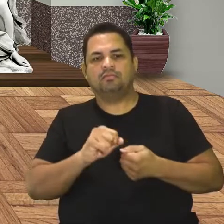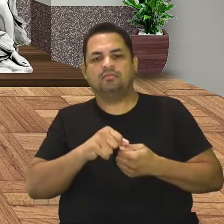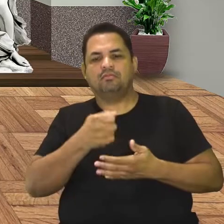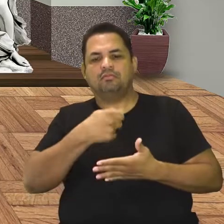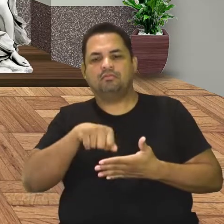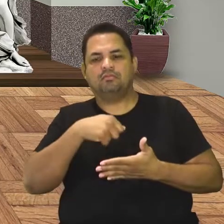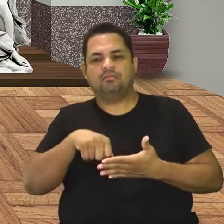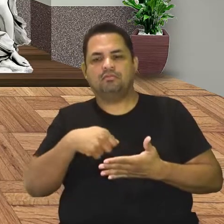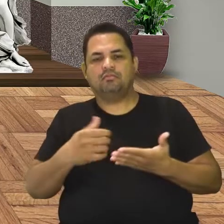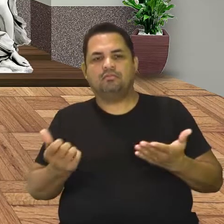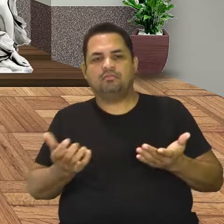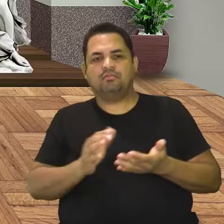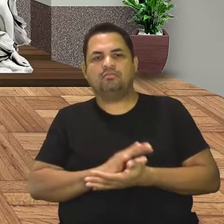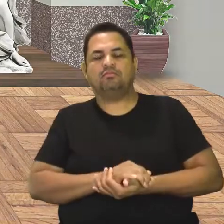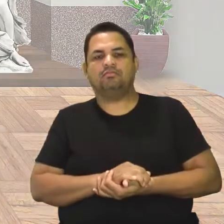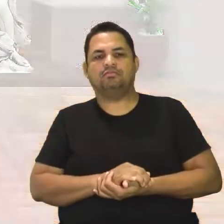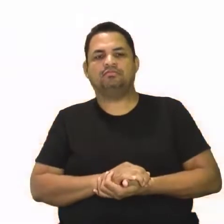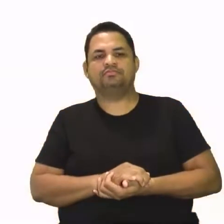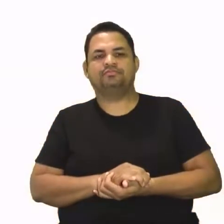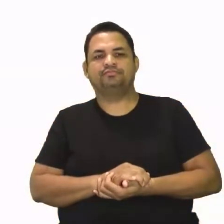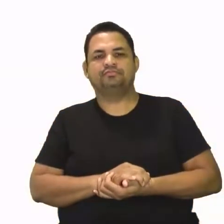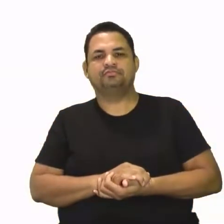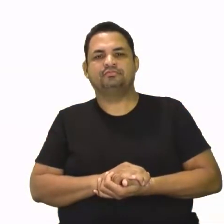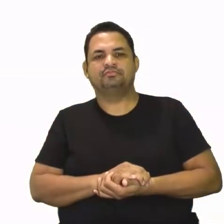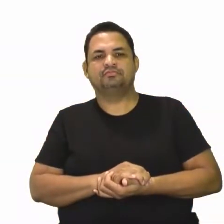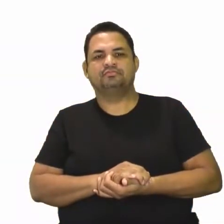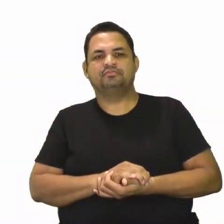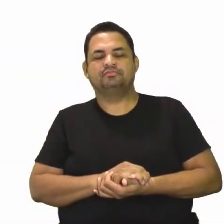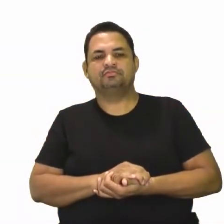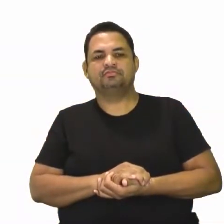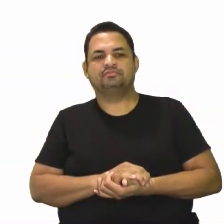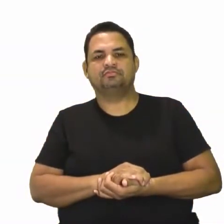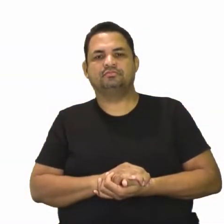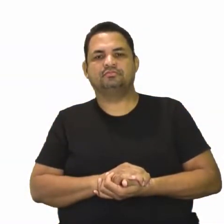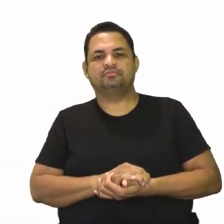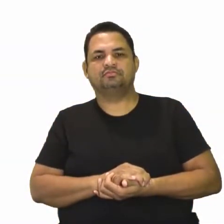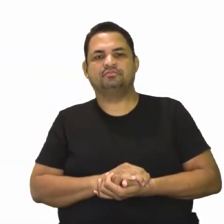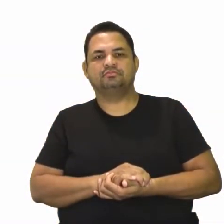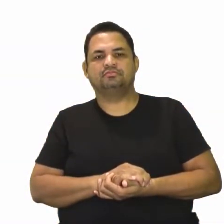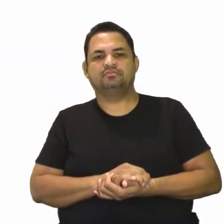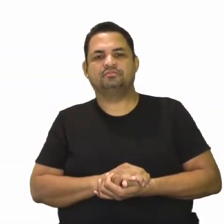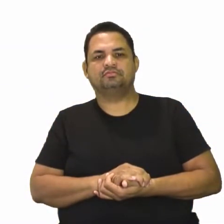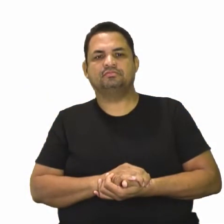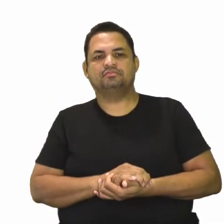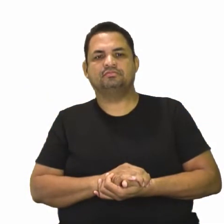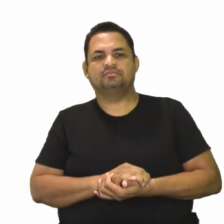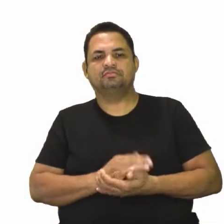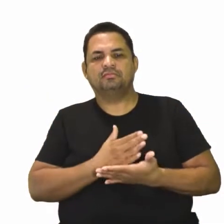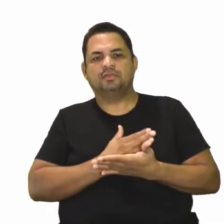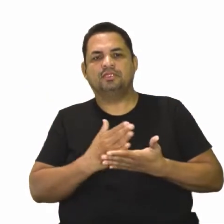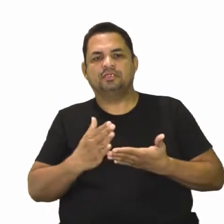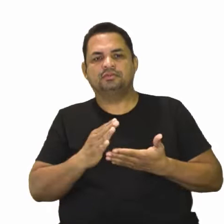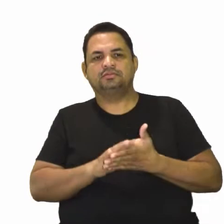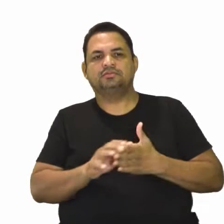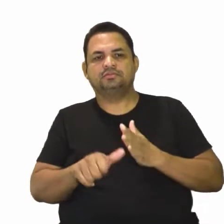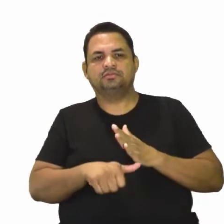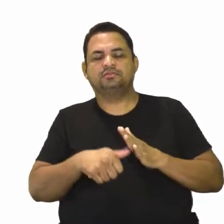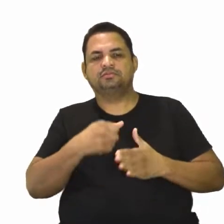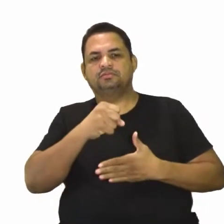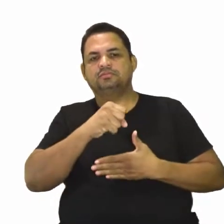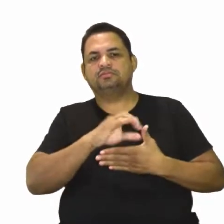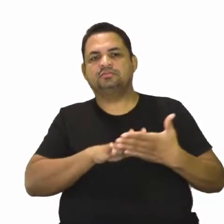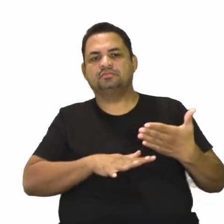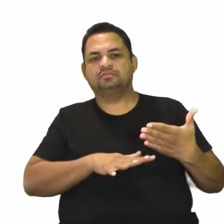correção com vocês. Vamos lá? Na atividade? Atividade de sala. A gente começa com a primeira